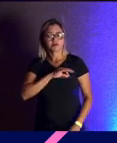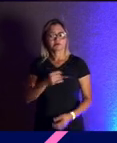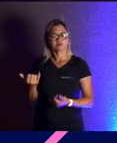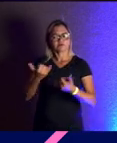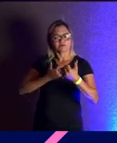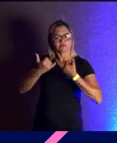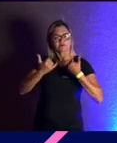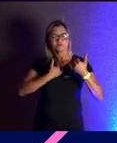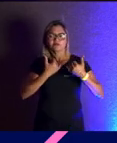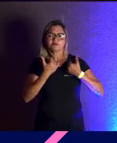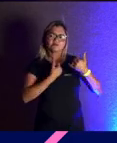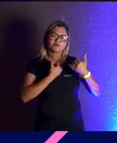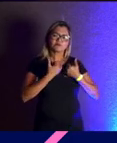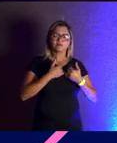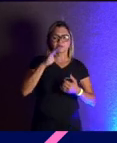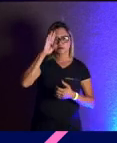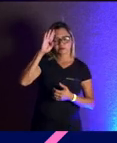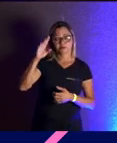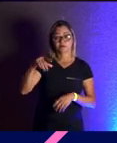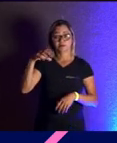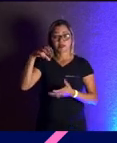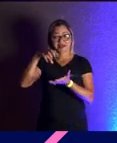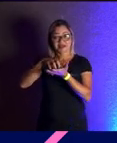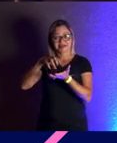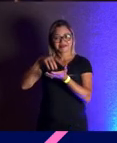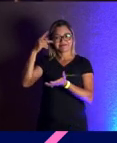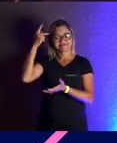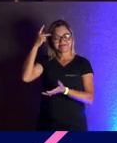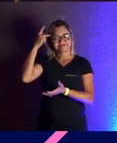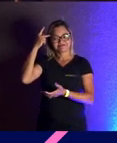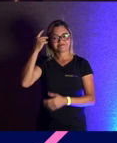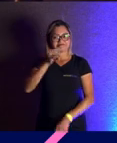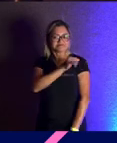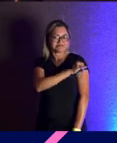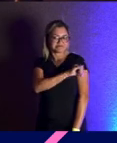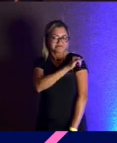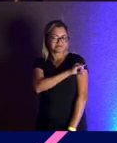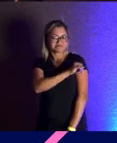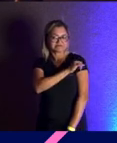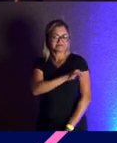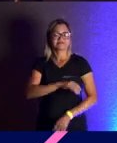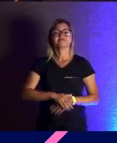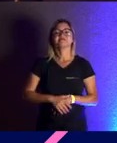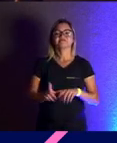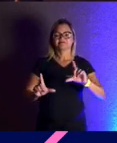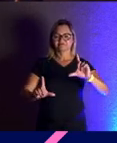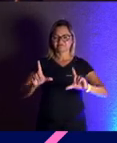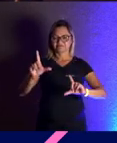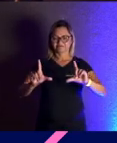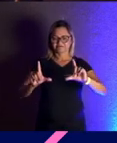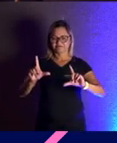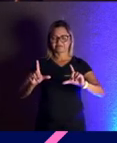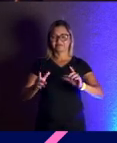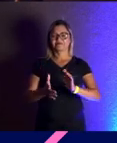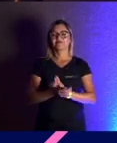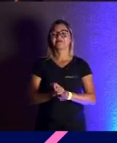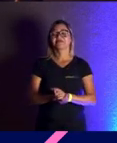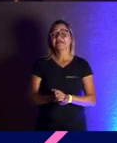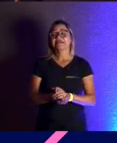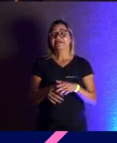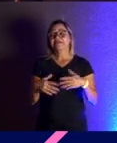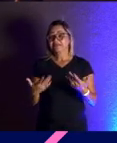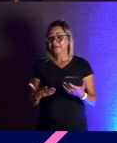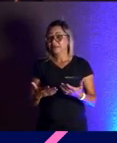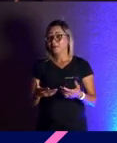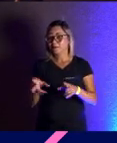ouvia falar, principalmente que mora aqui em São Paulo, que no Rio de Janeiro, nos programas de TV policiais, policialescos,